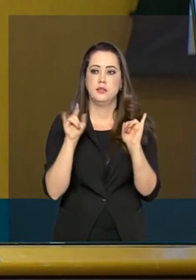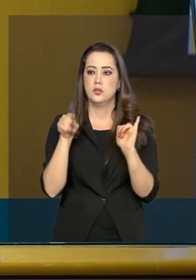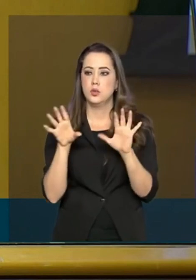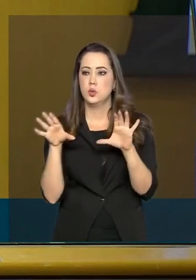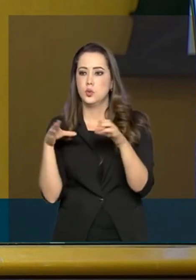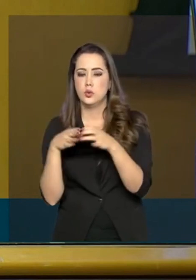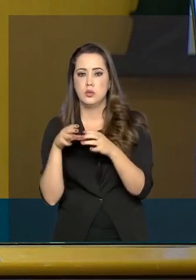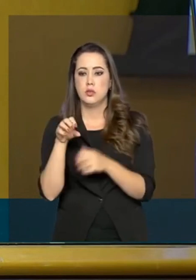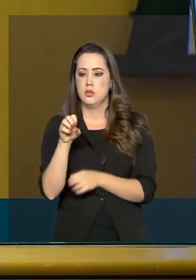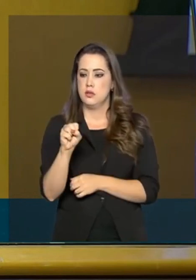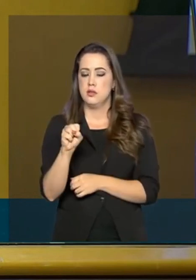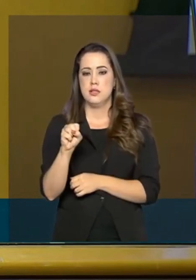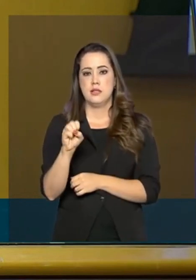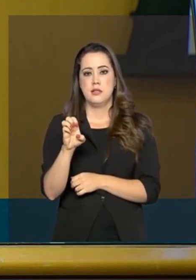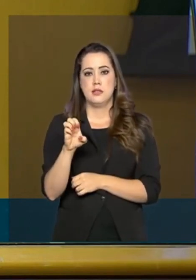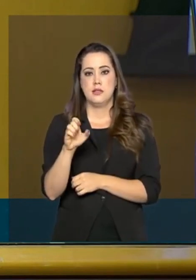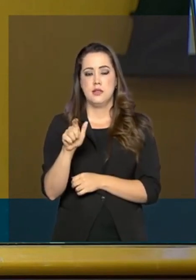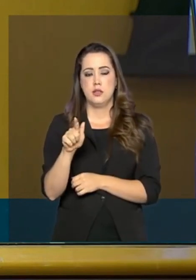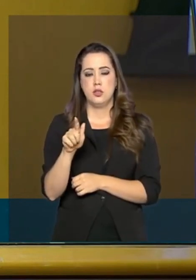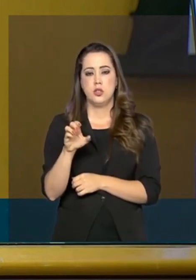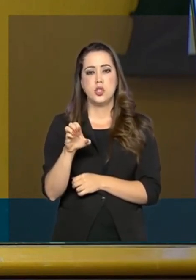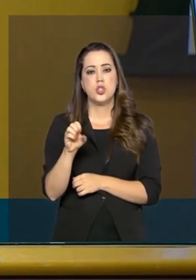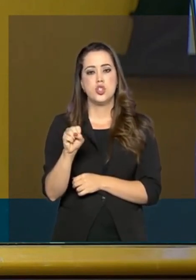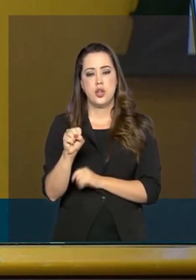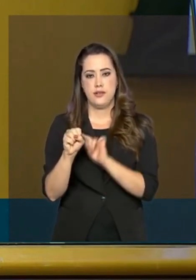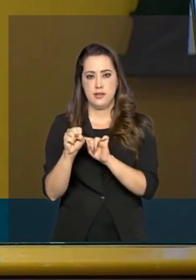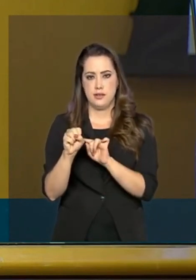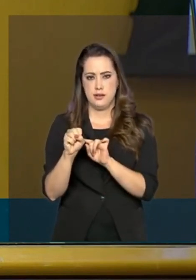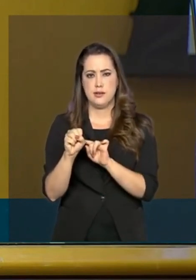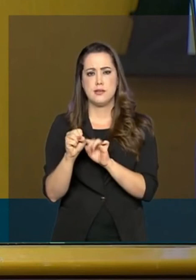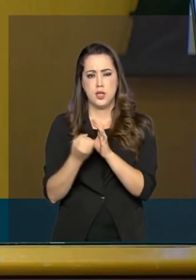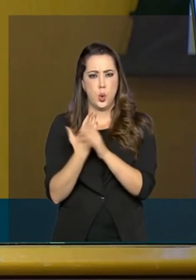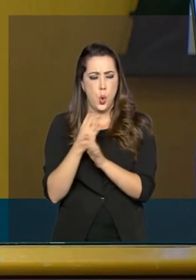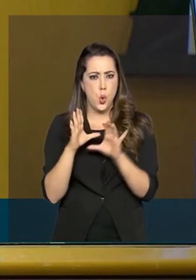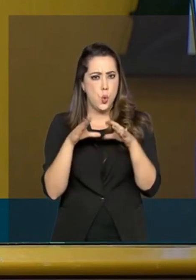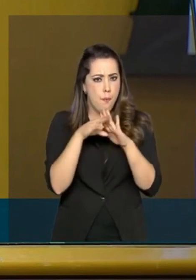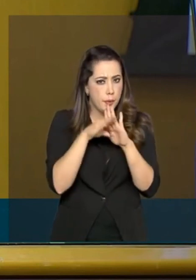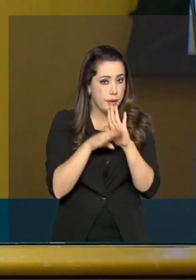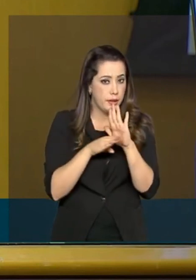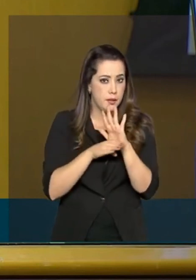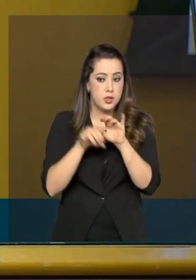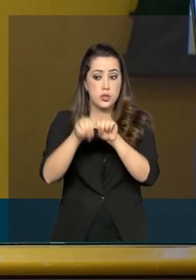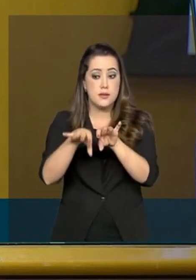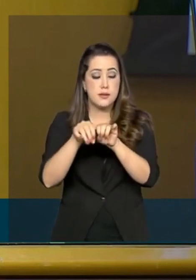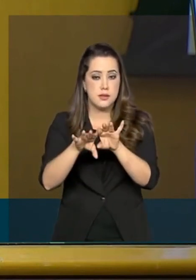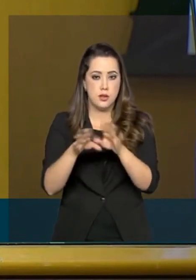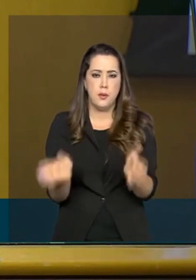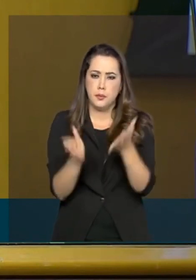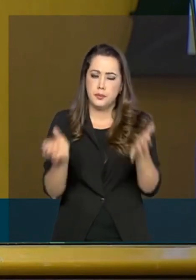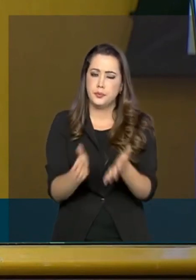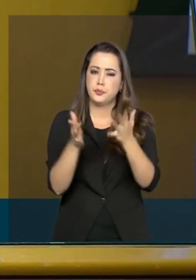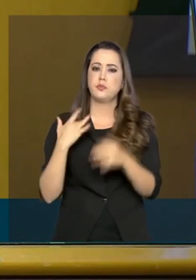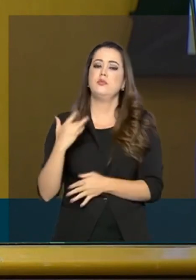a CEGETS criasse, então, um trabalho de educomunicação no sentido de promover saúde mental,